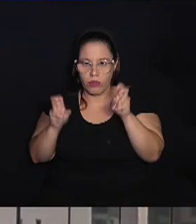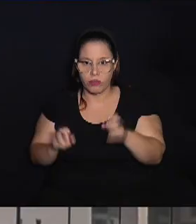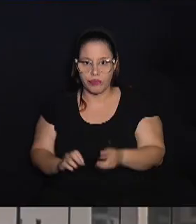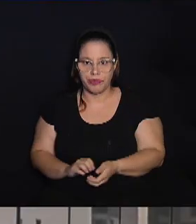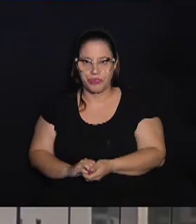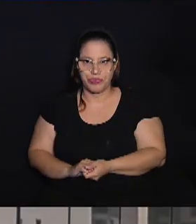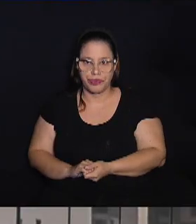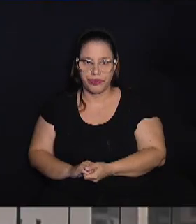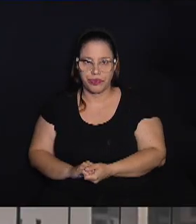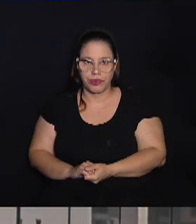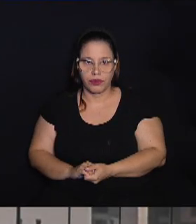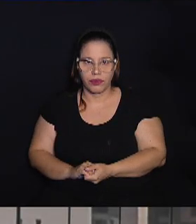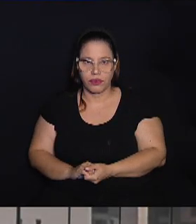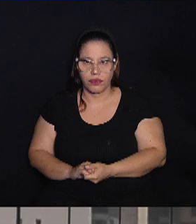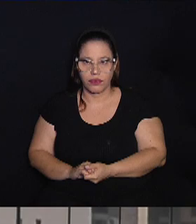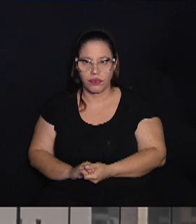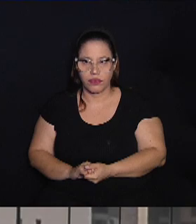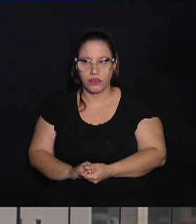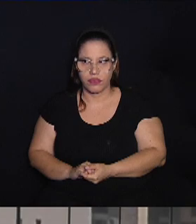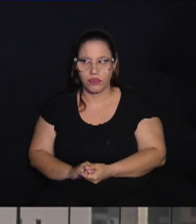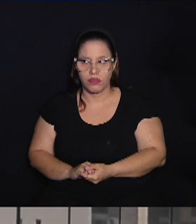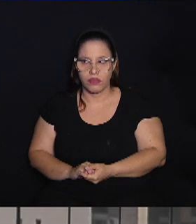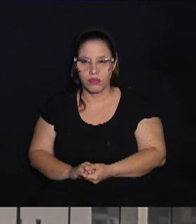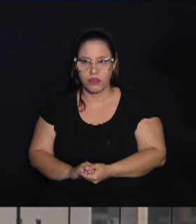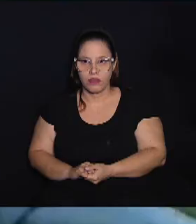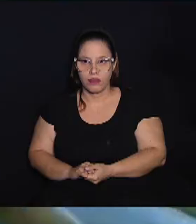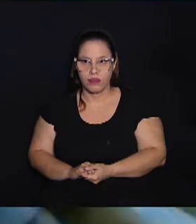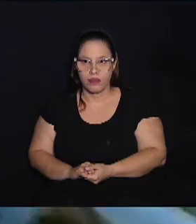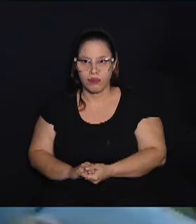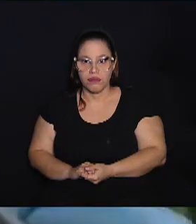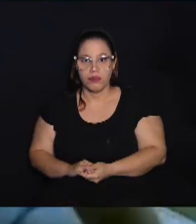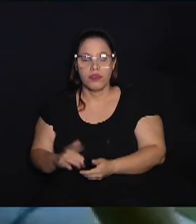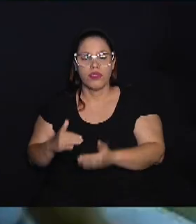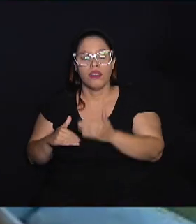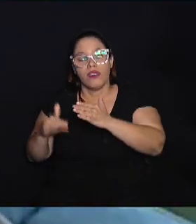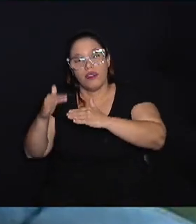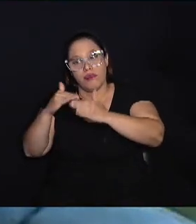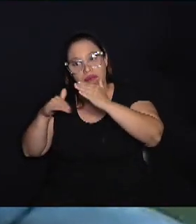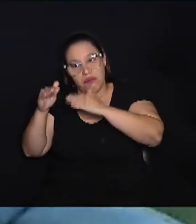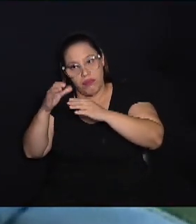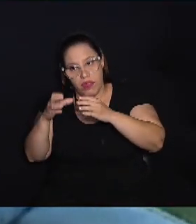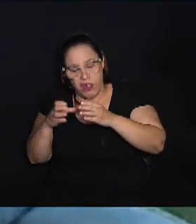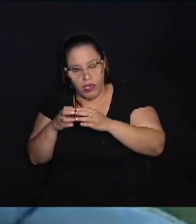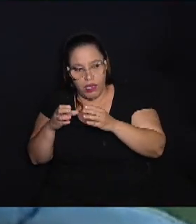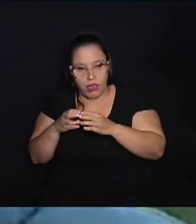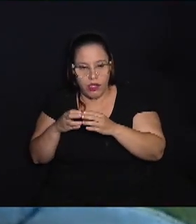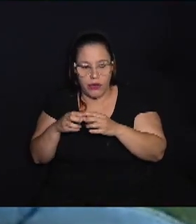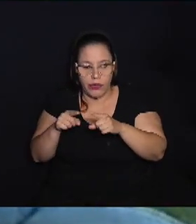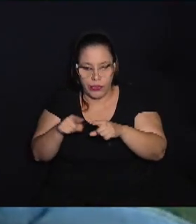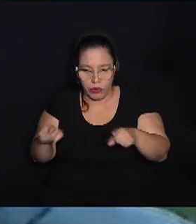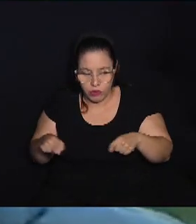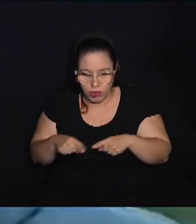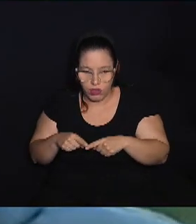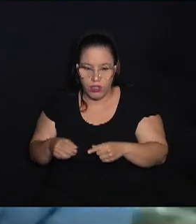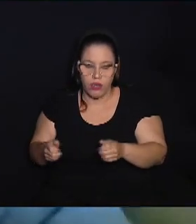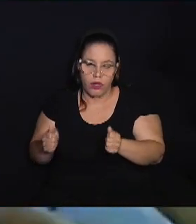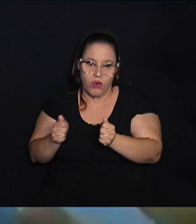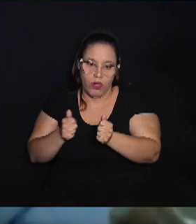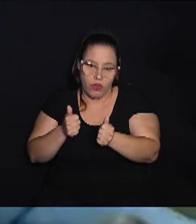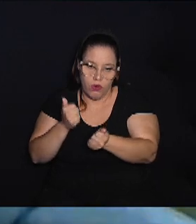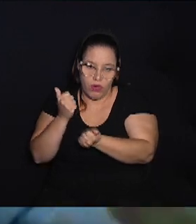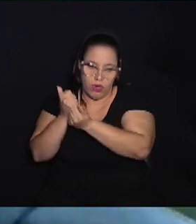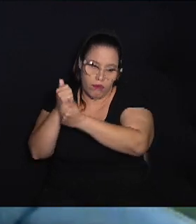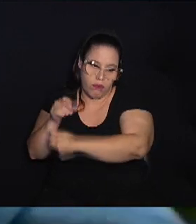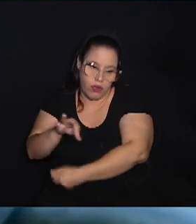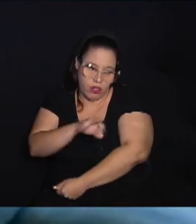Tem muitos grupos que já são um pouco mais desenvolvidos, que têm ali uma infraestrutura ou um apoio da prefeitura local, que